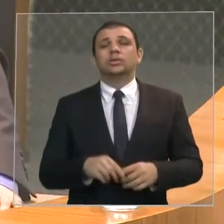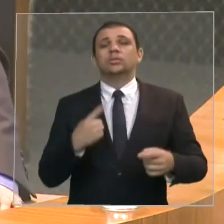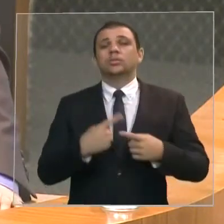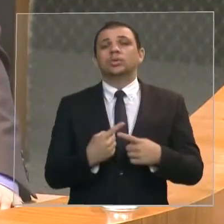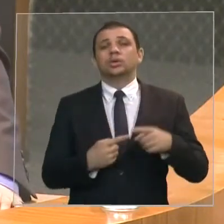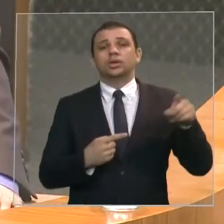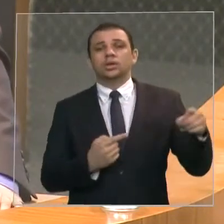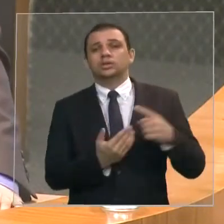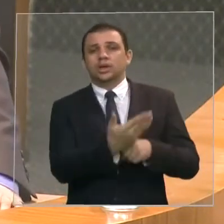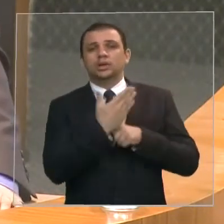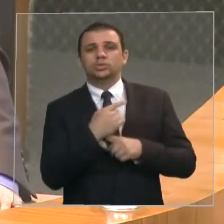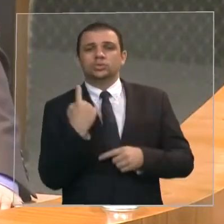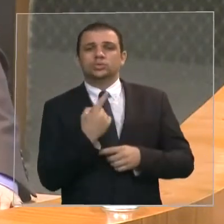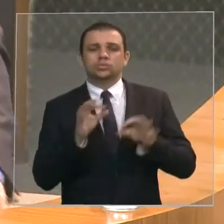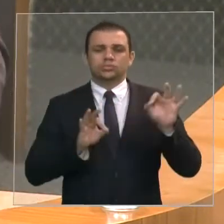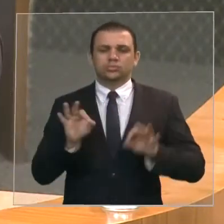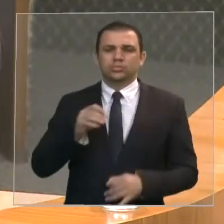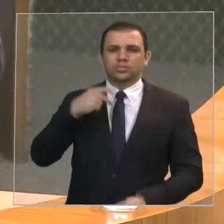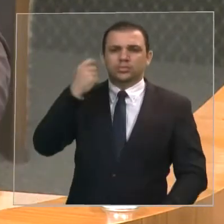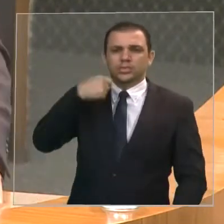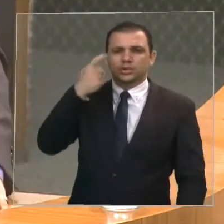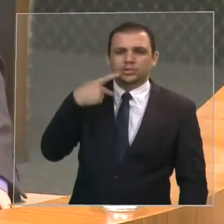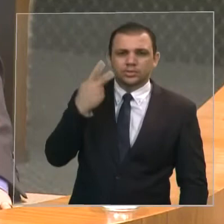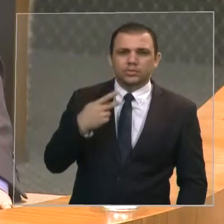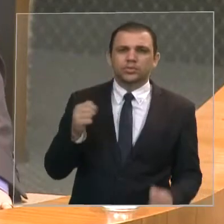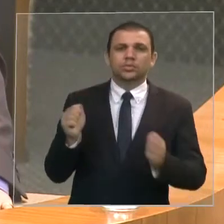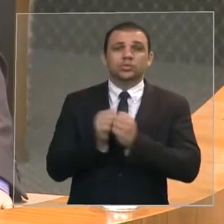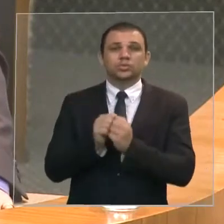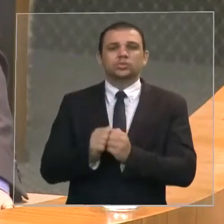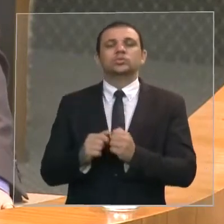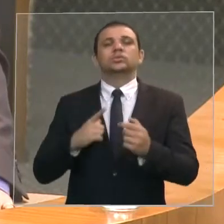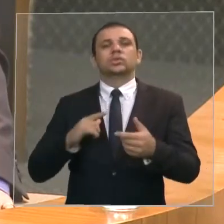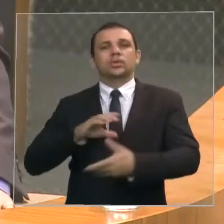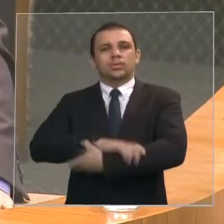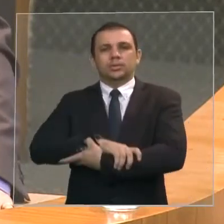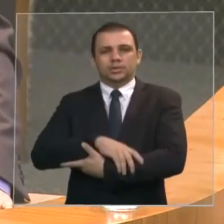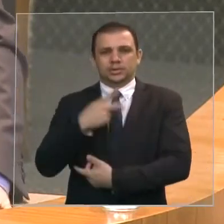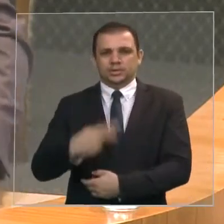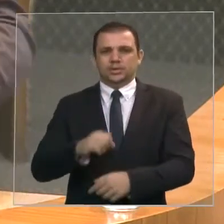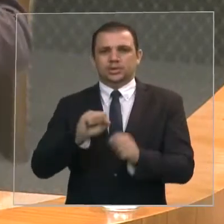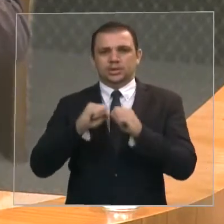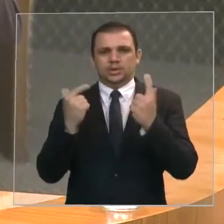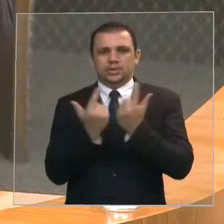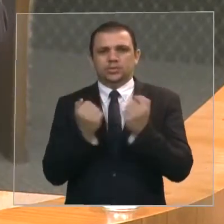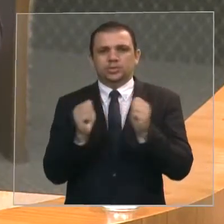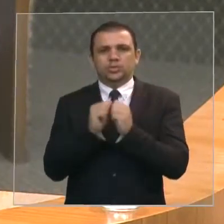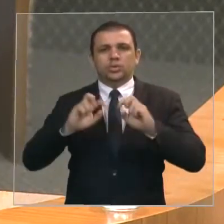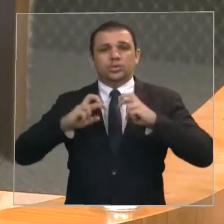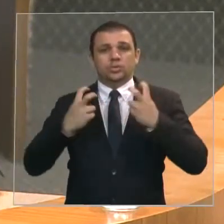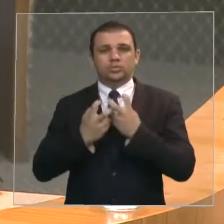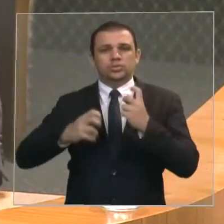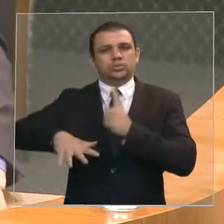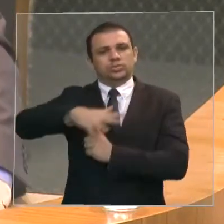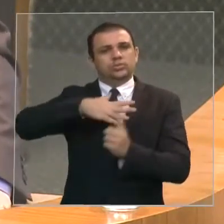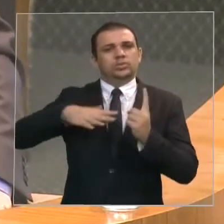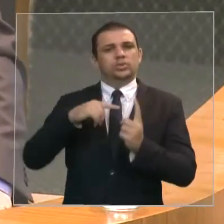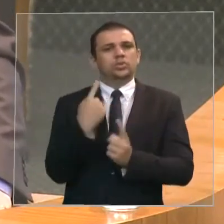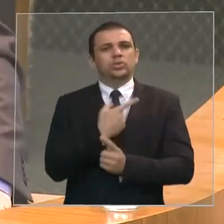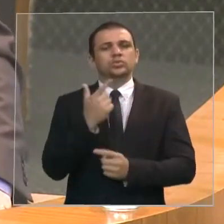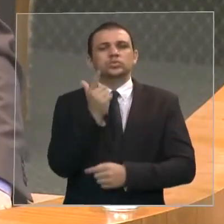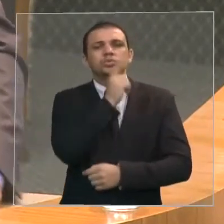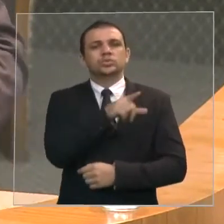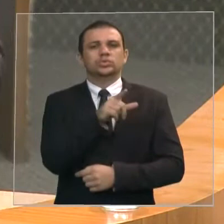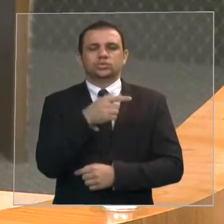formalizar essa audiência, essa reunião, inclusive com a parceria desta casa, através da Comissão de Meio Ambiente, nós conseguimos realizar uma grande